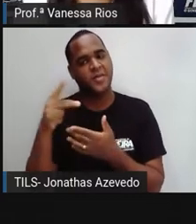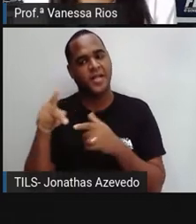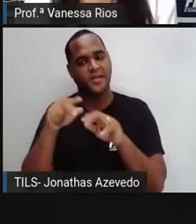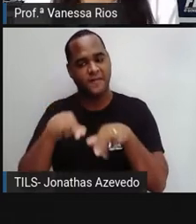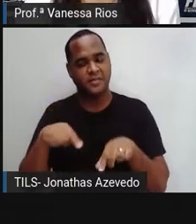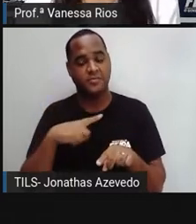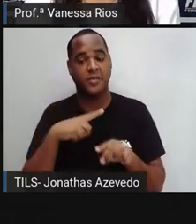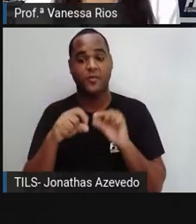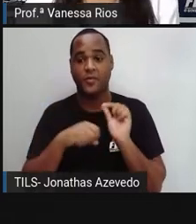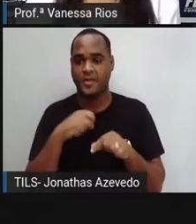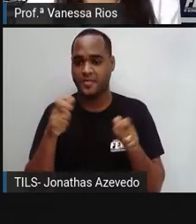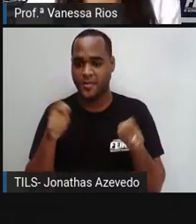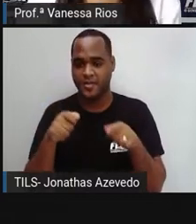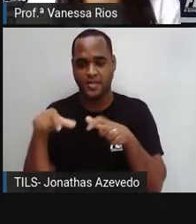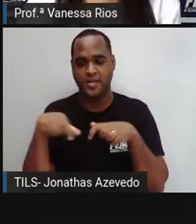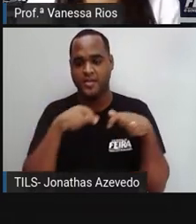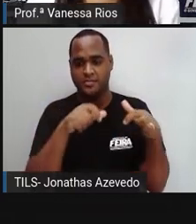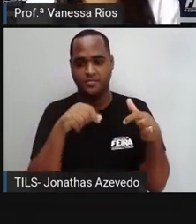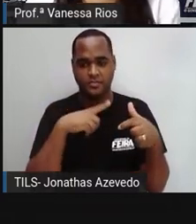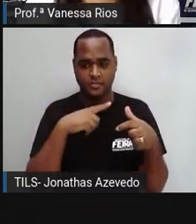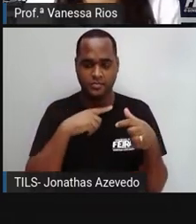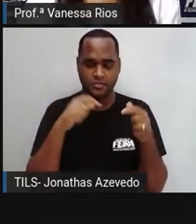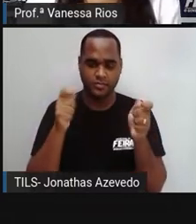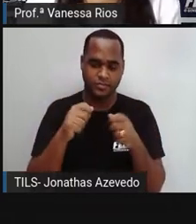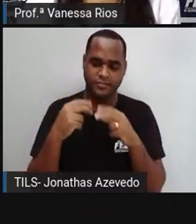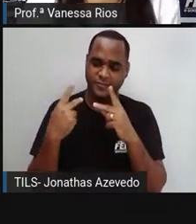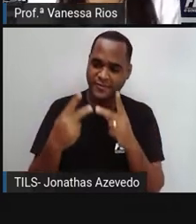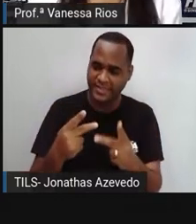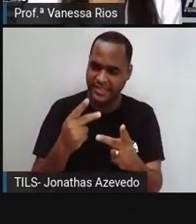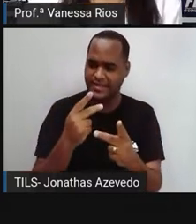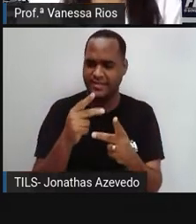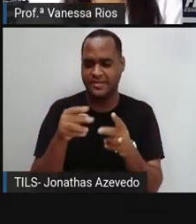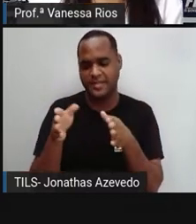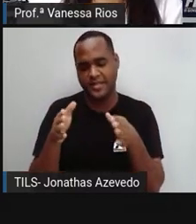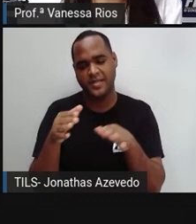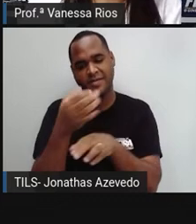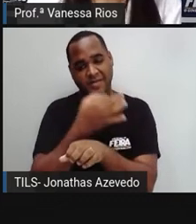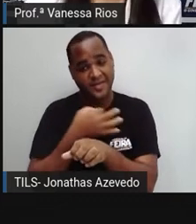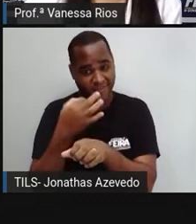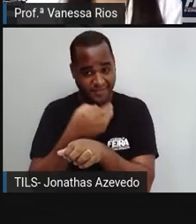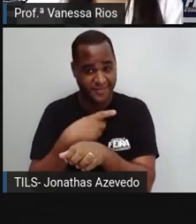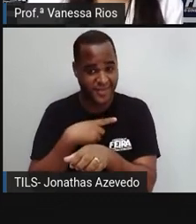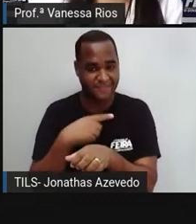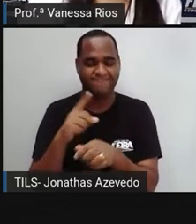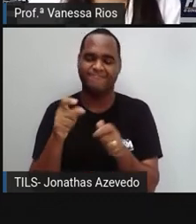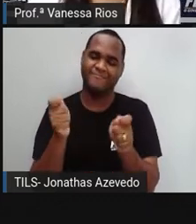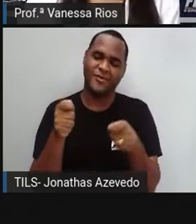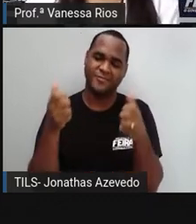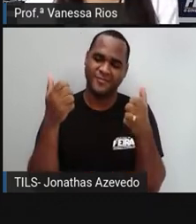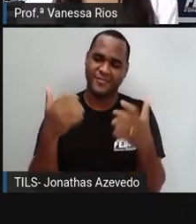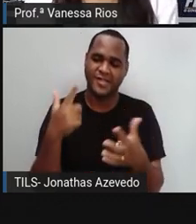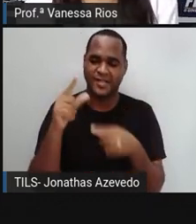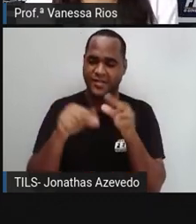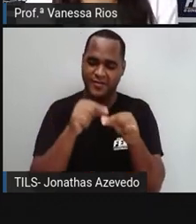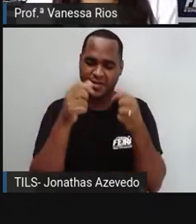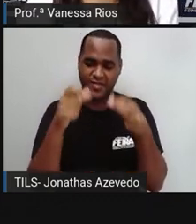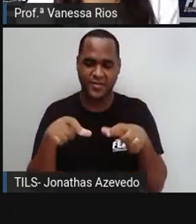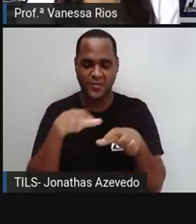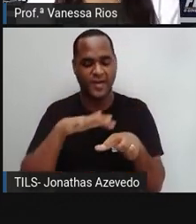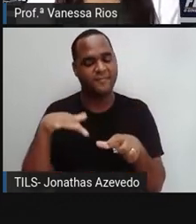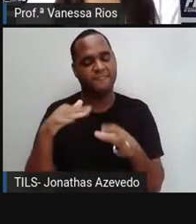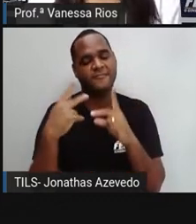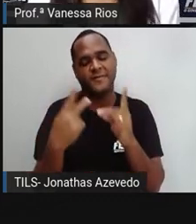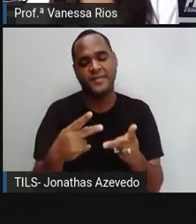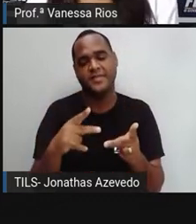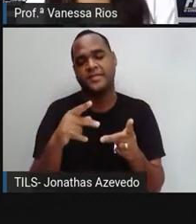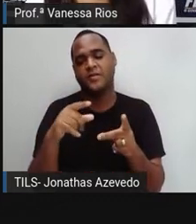todos, né, como possíveis locais onde você pretende visitar aí durante as suas férias? Pois é, escolha aí os seus locais de visita,